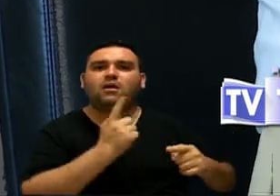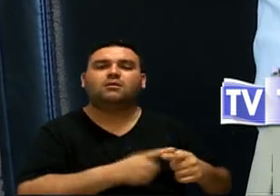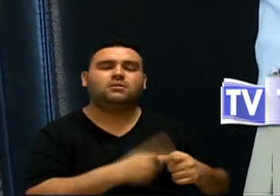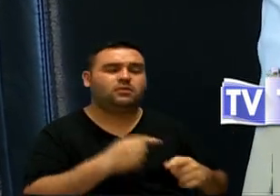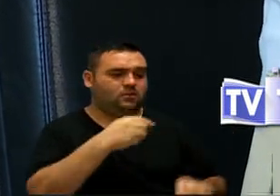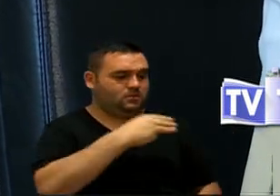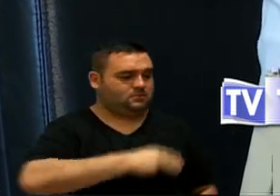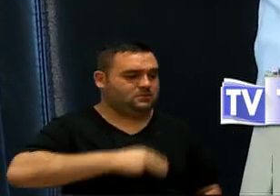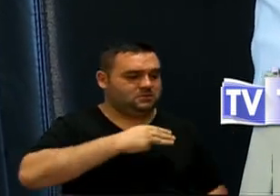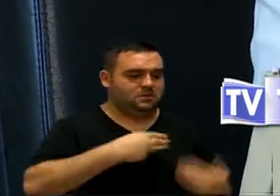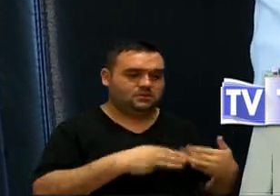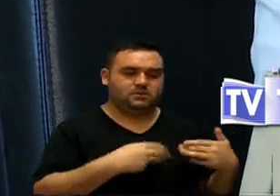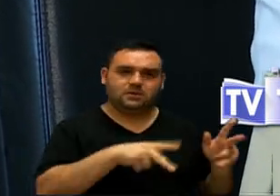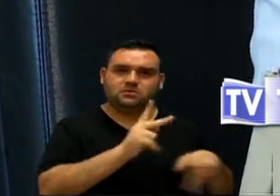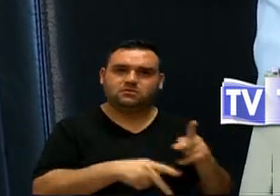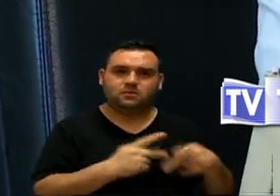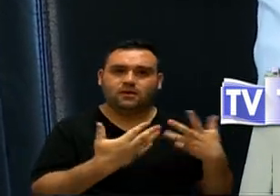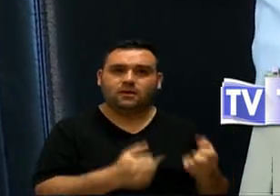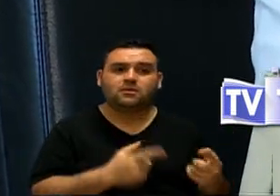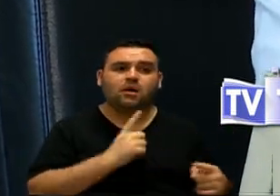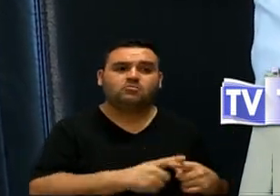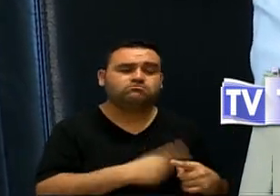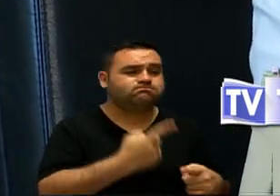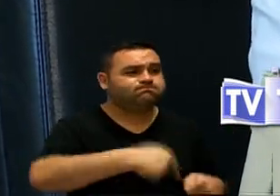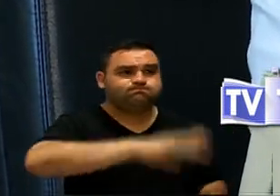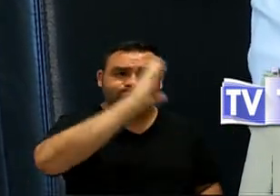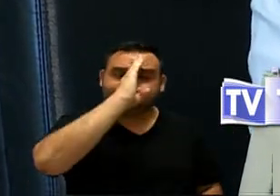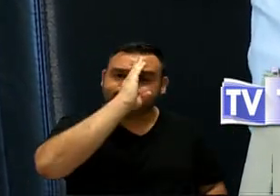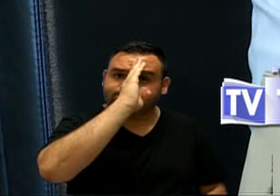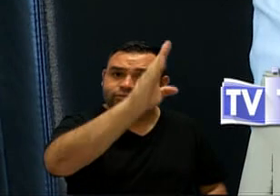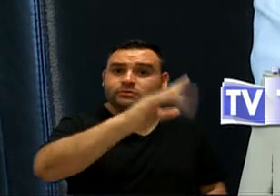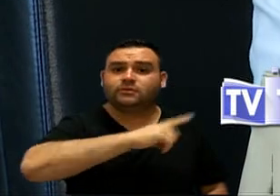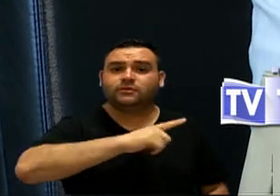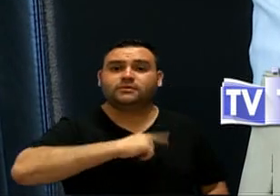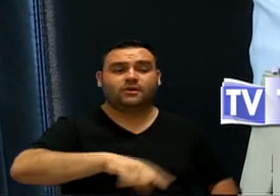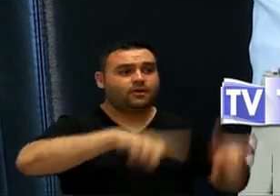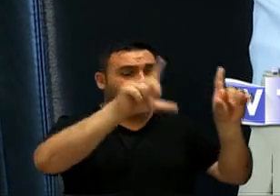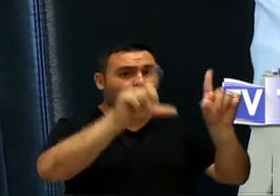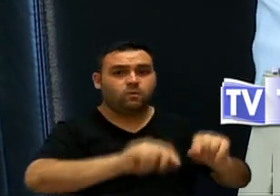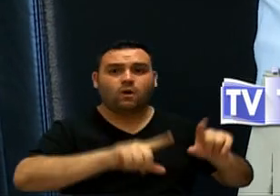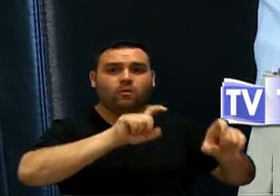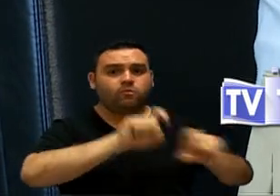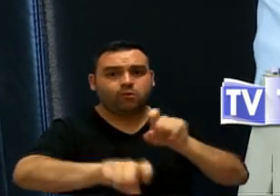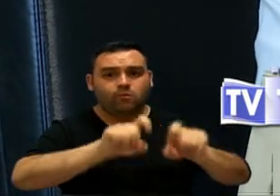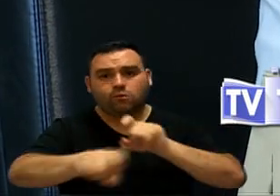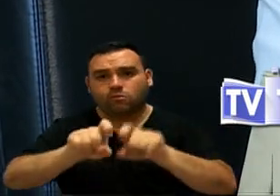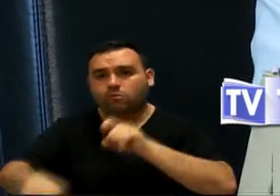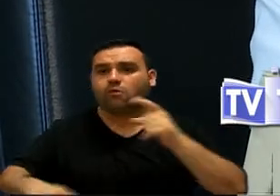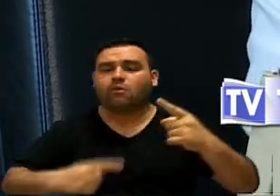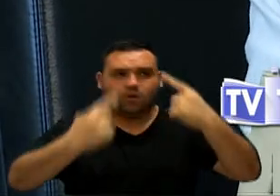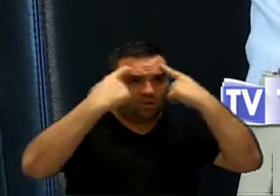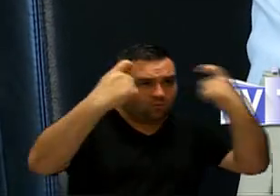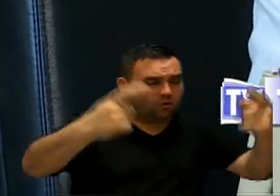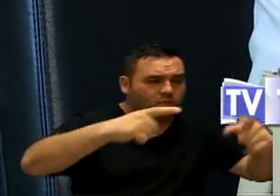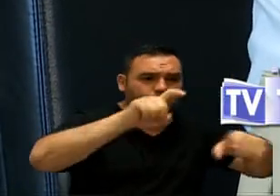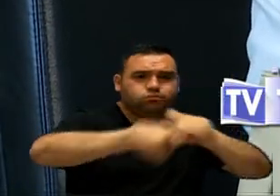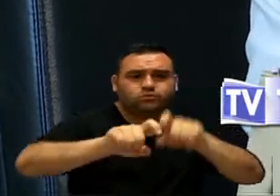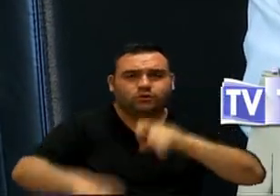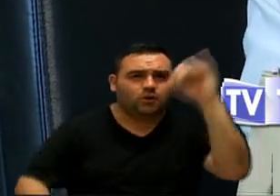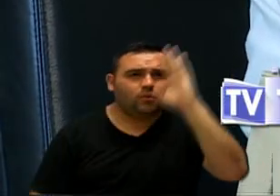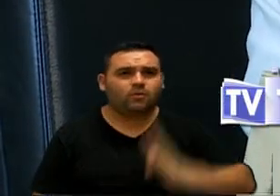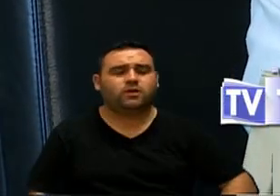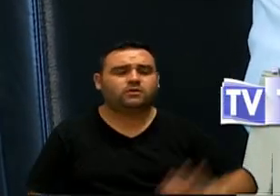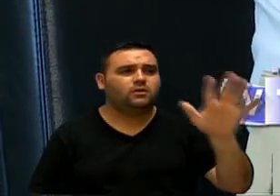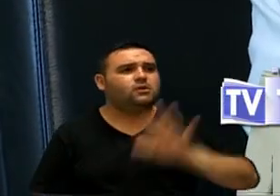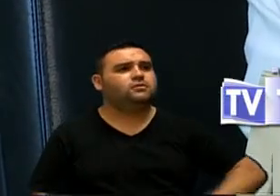Ministério Público Federal assumiu como sendo uma das prioritárias para se diminuir o número de estupros e violência sexual no Brasil.